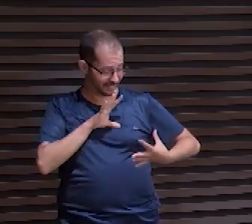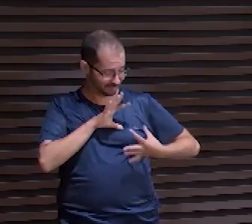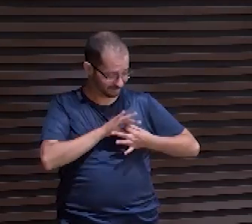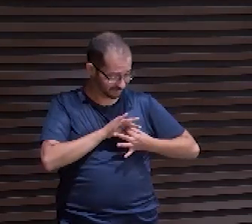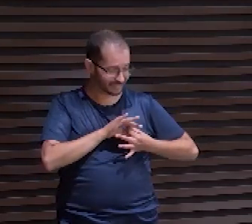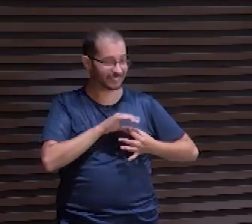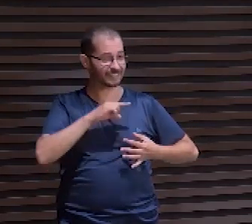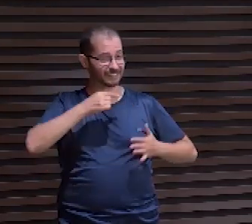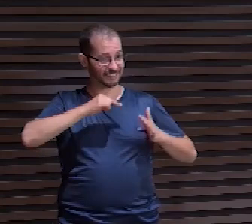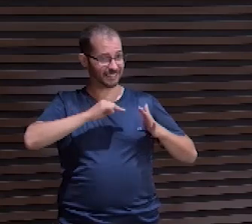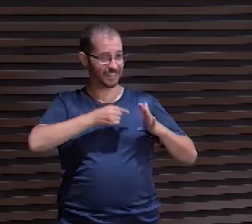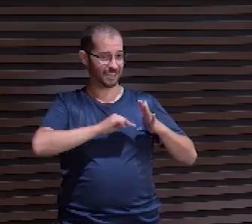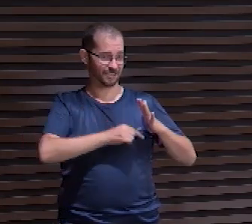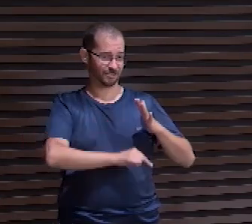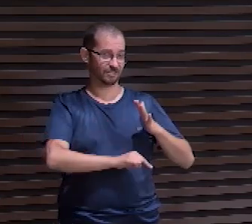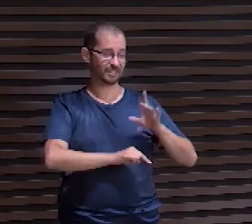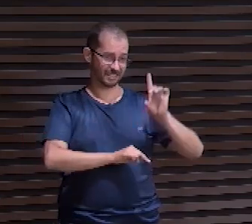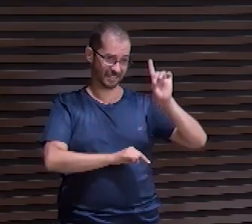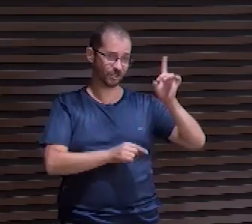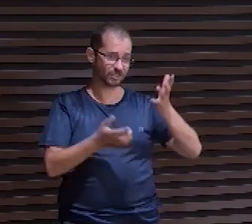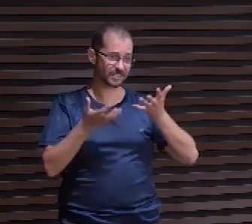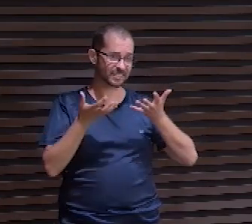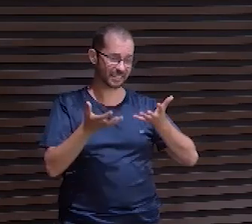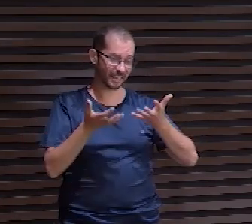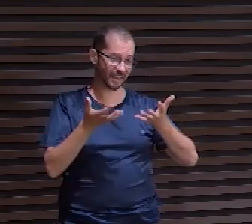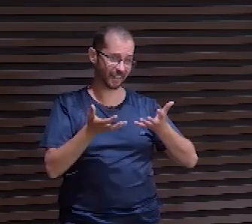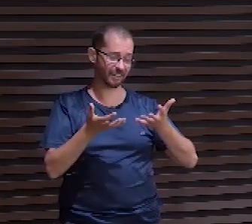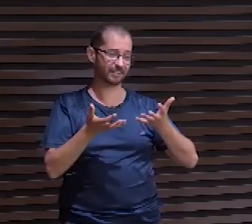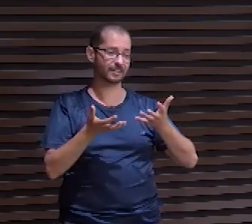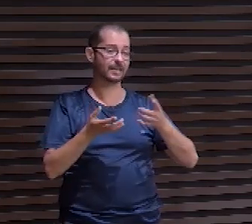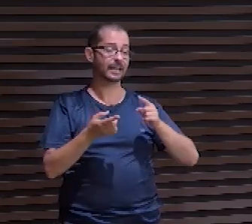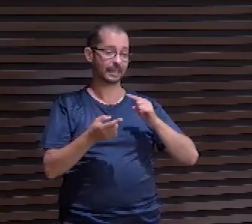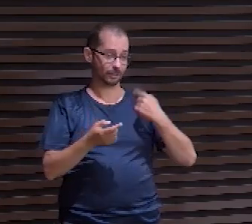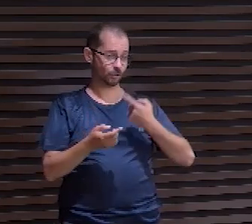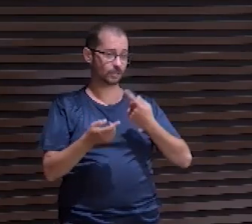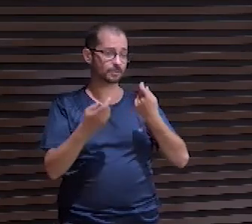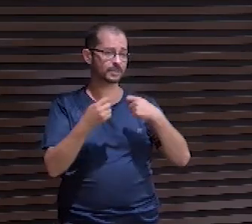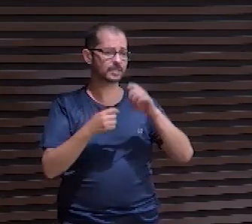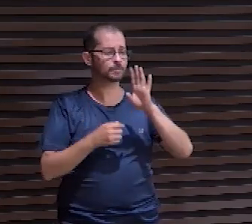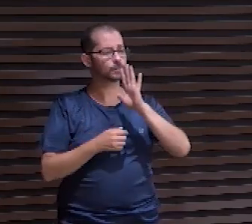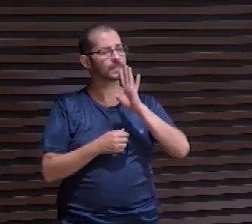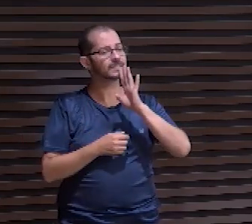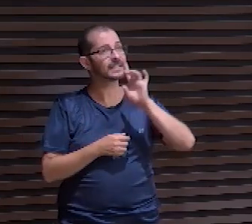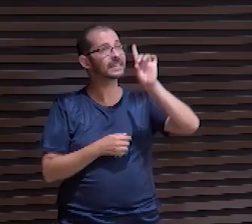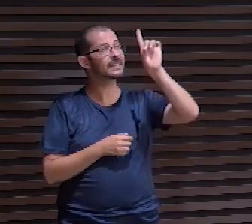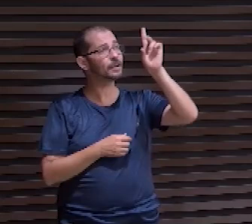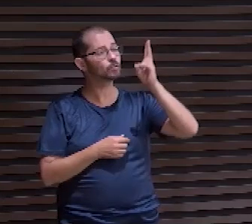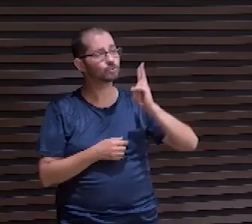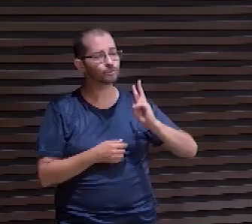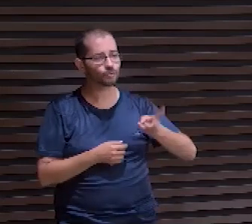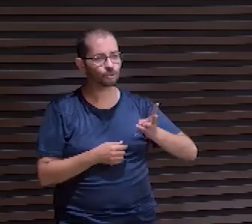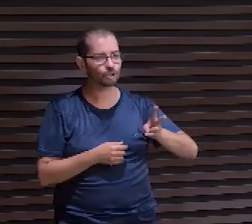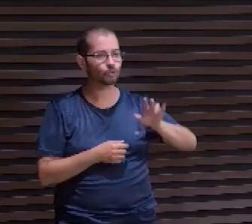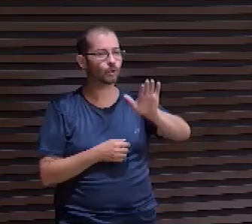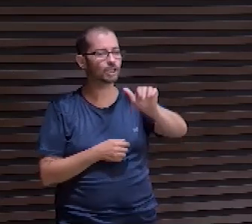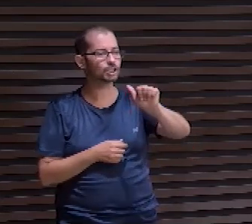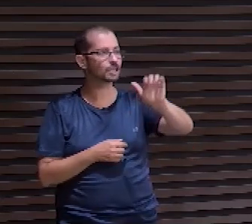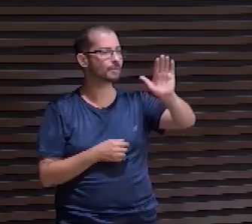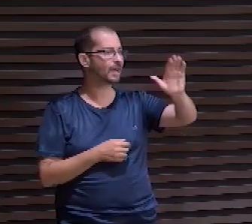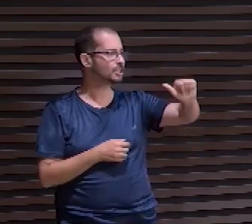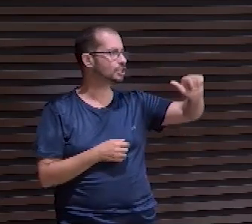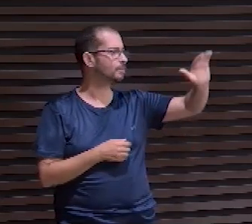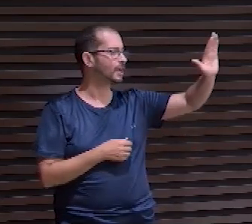em nós. Por último, devemos reconhecer que ele continua a chamar cada um dos